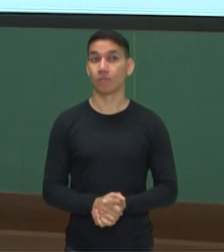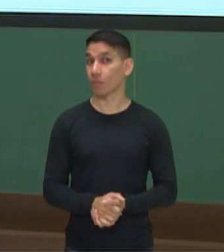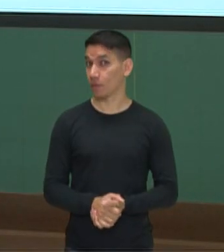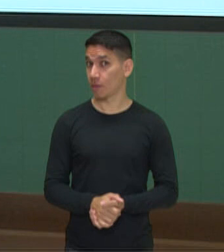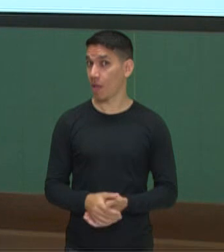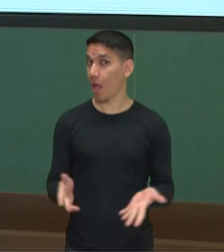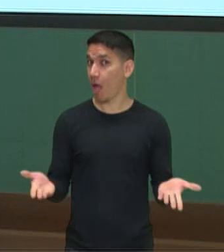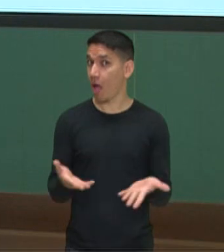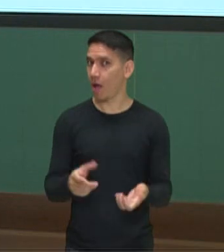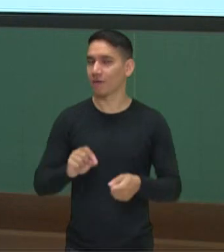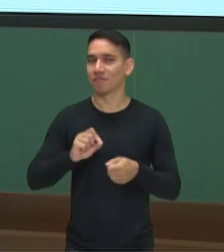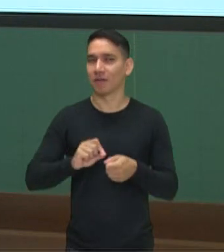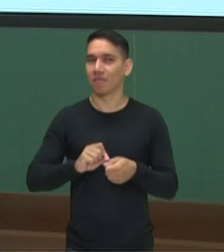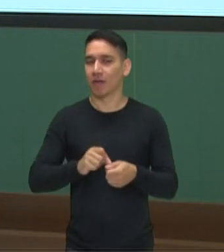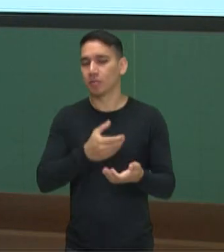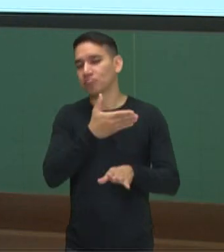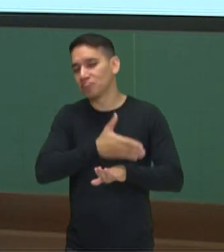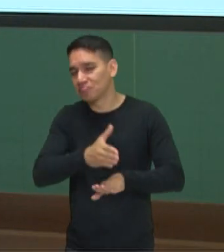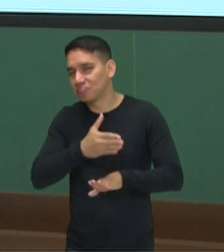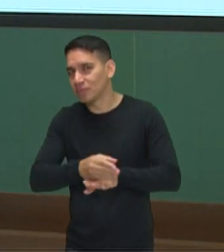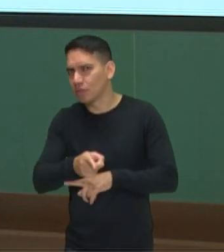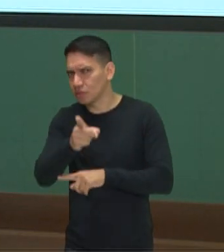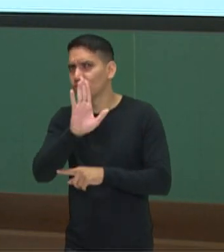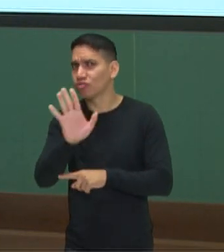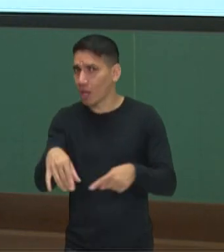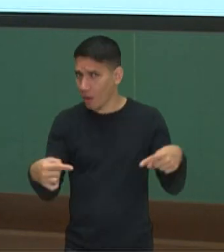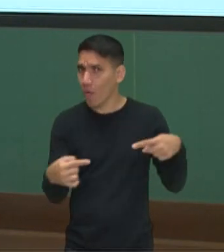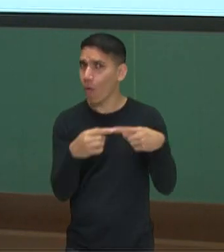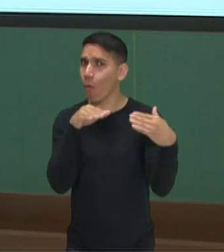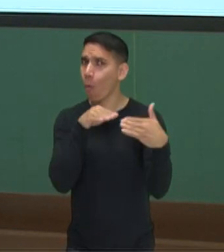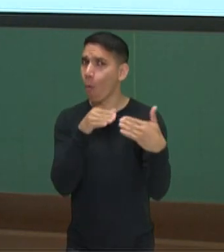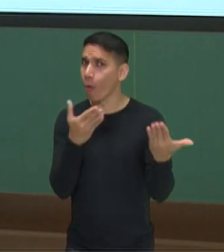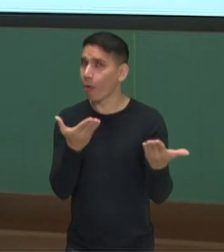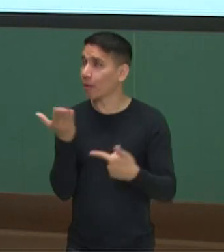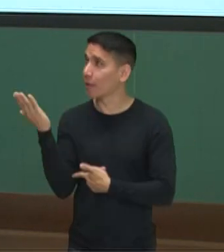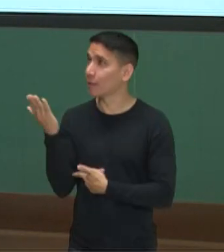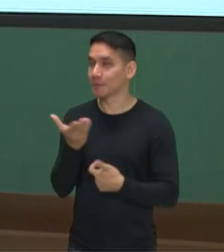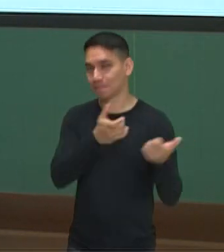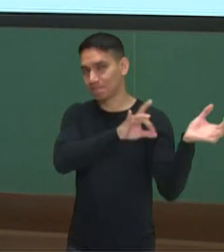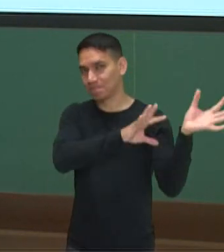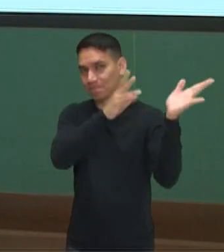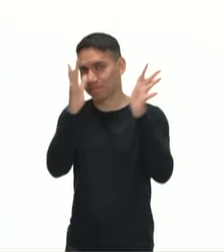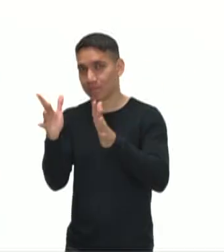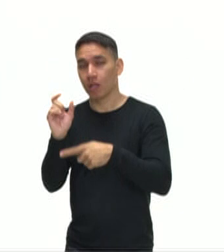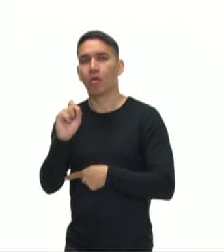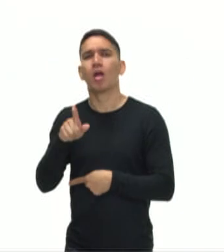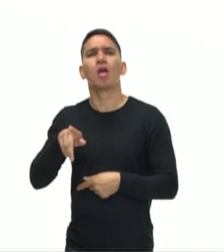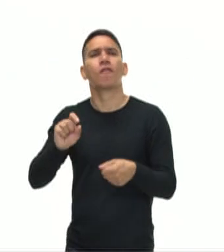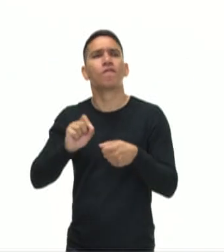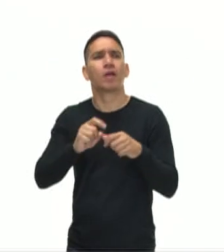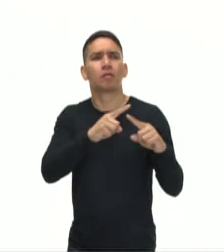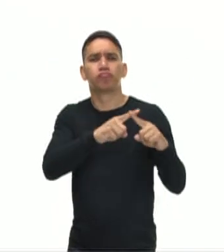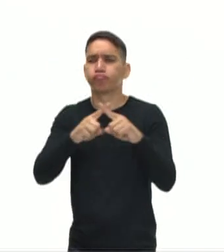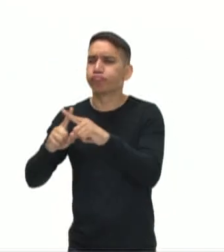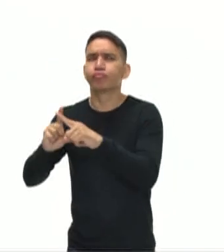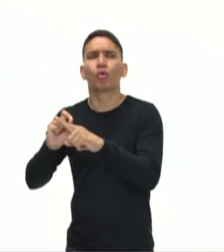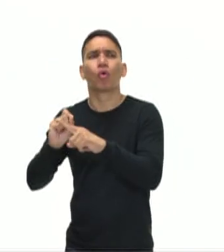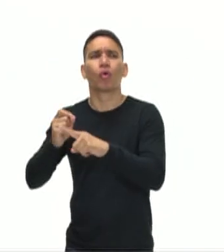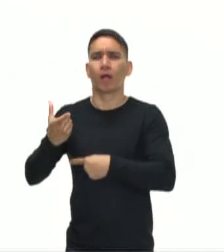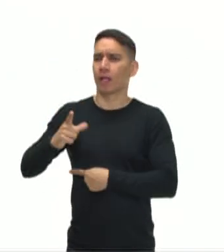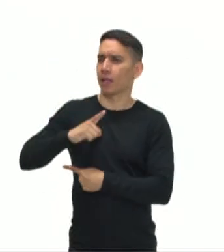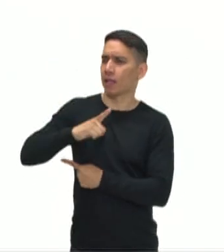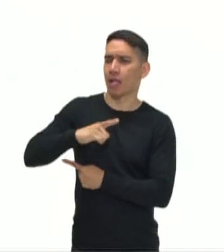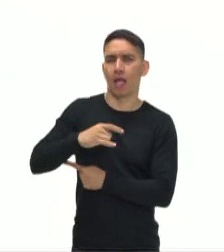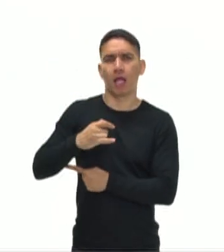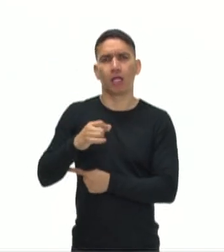Vai praticar o que você acabou de concordar comigo. Multipliquei um binômio por